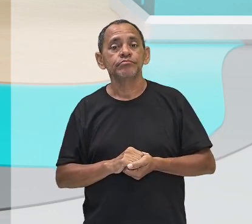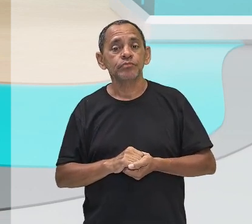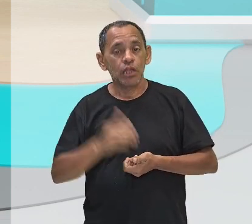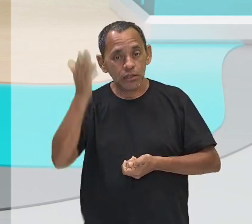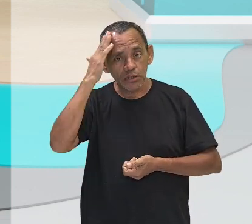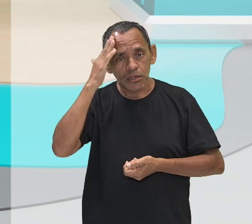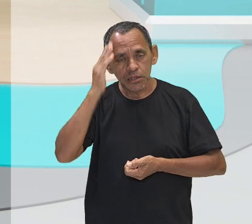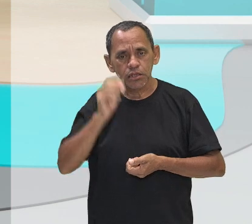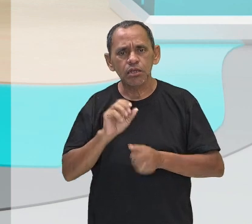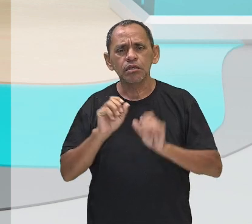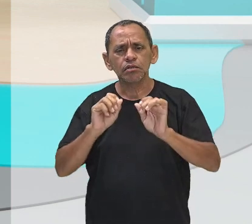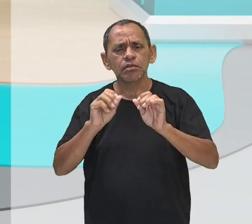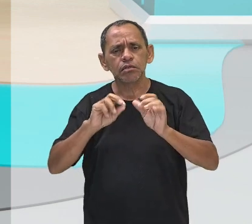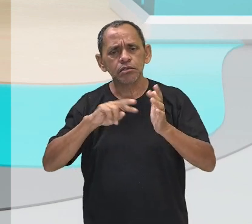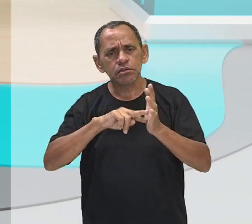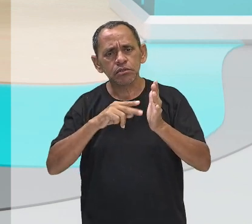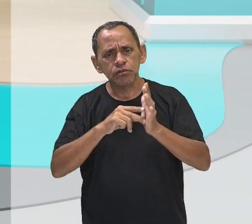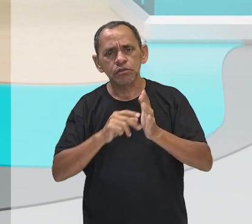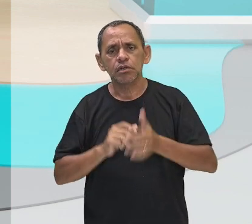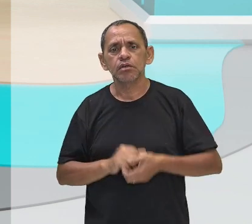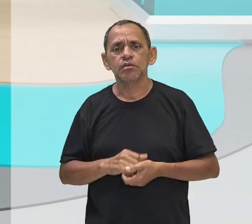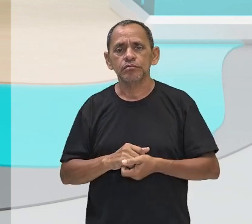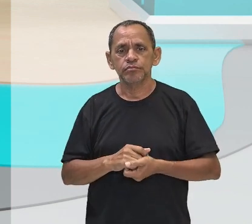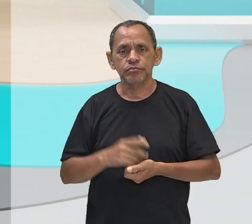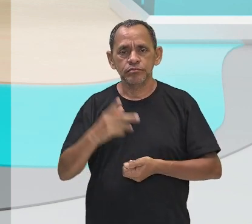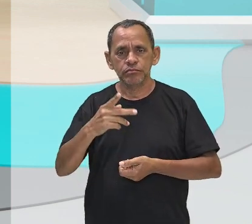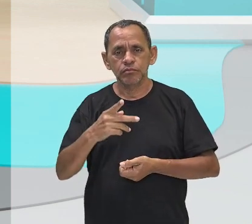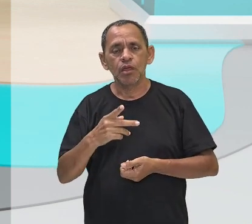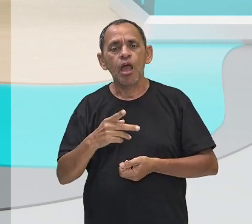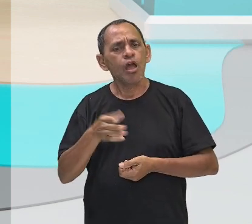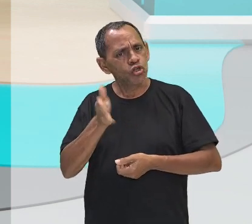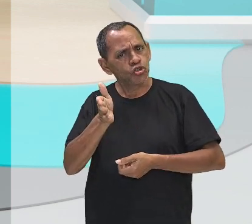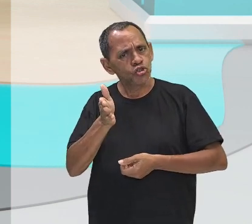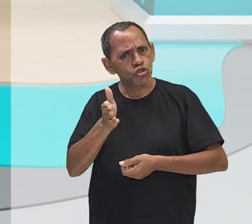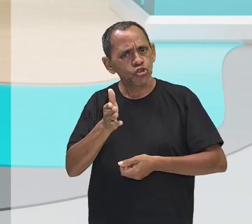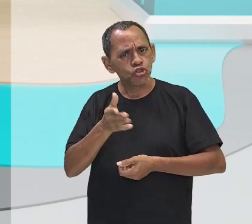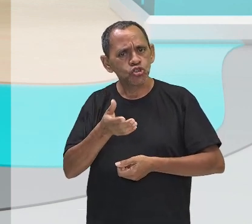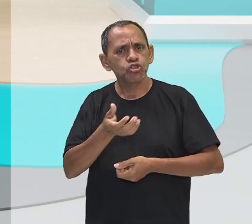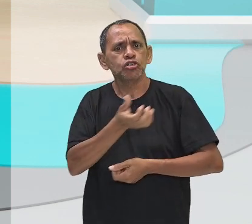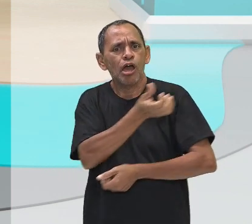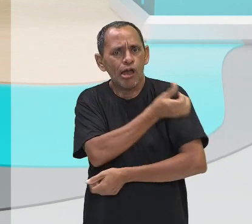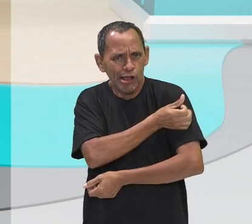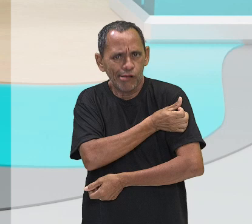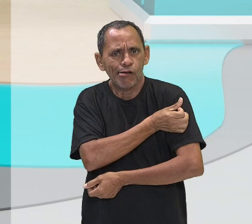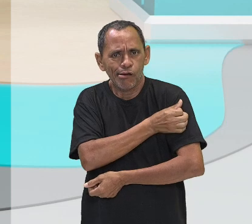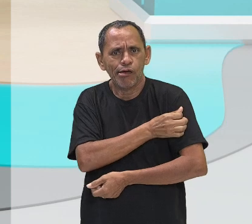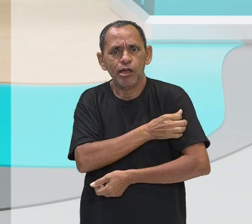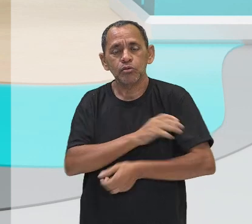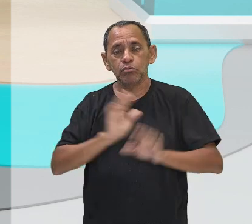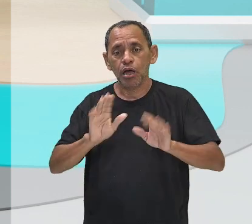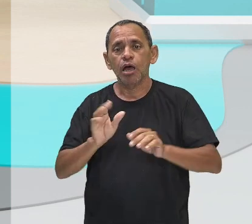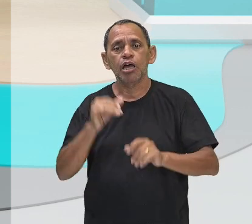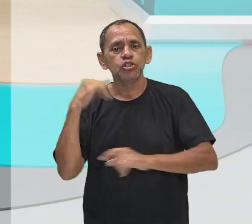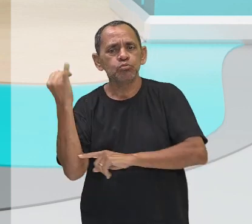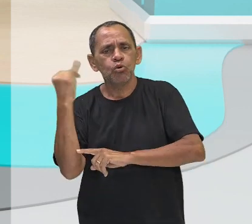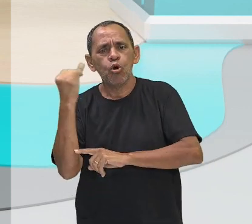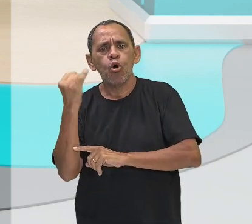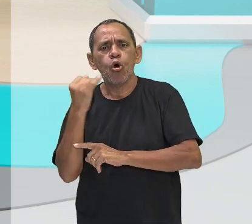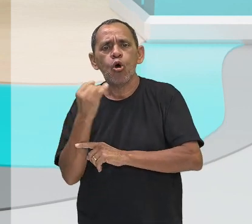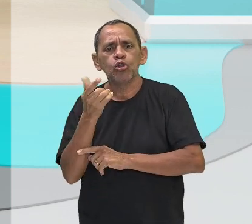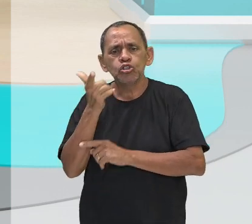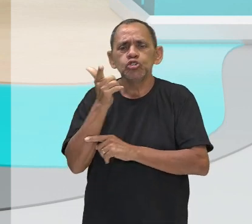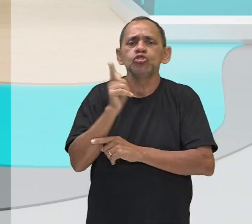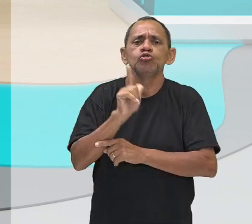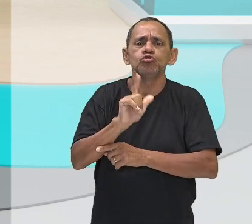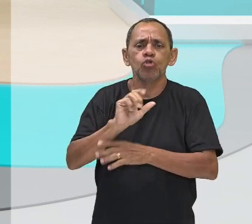crítico. Talvez vocês já tenham visto isso lá no 6º ano, mas é importante nós reforçarmos também, né, a partir das outras etapas que